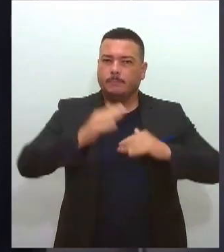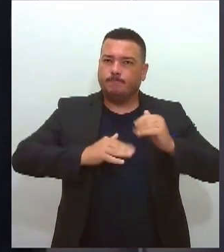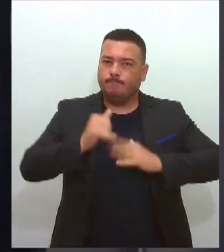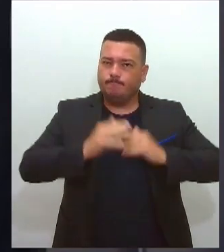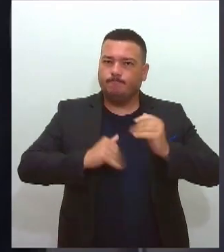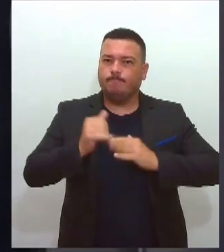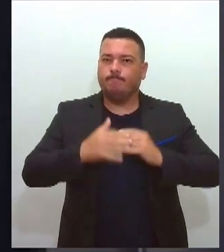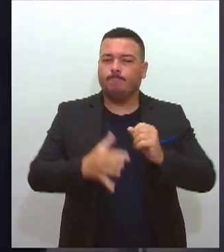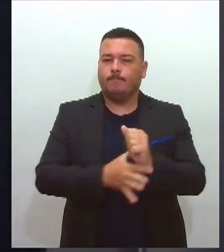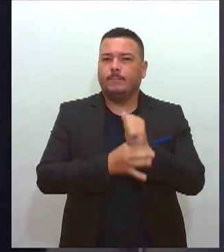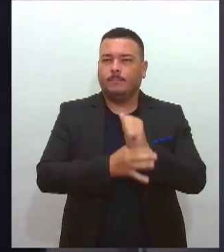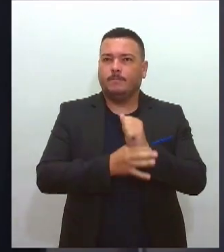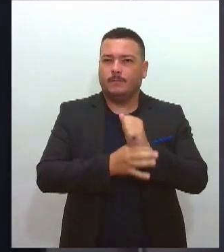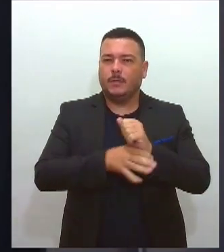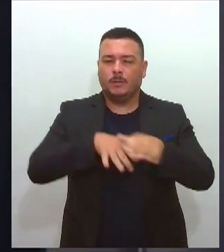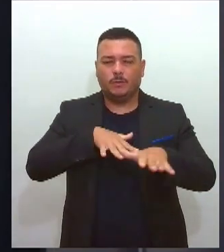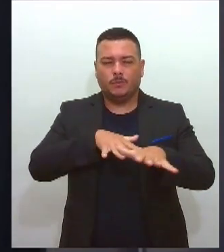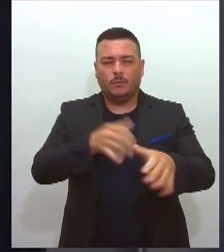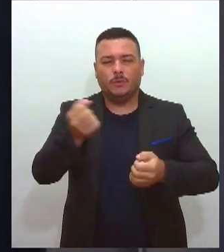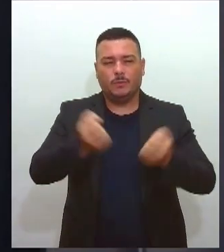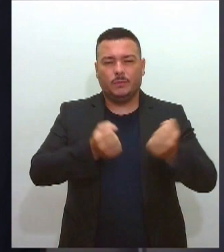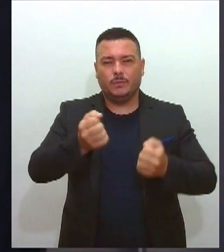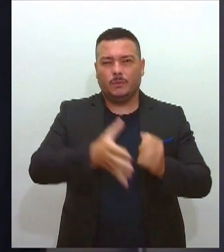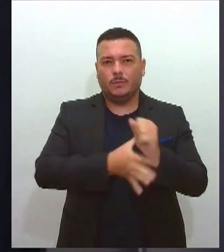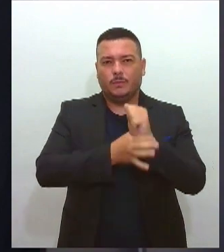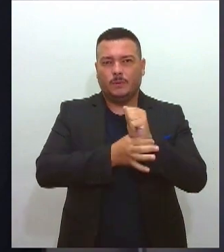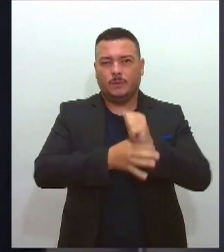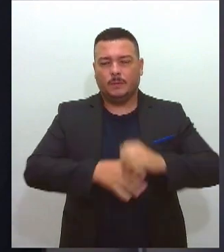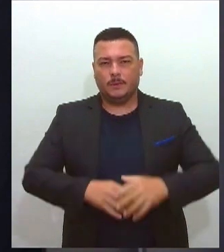de um trânsito seguro?